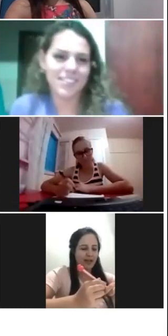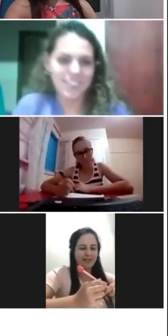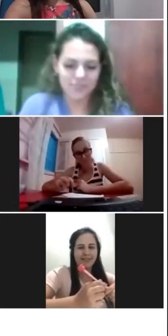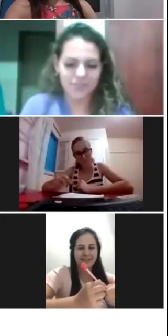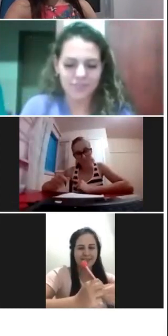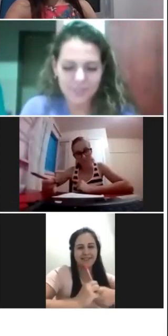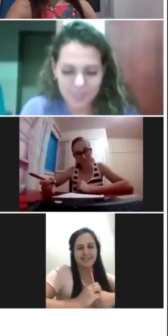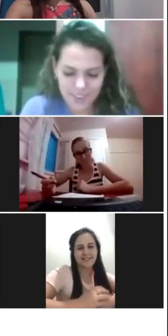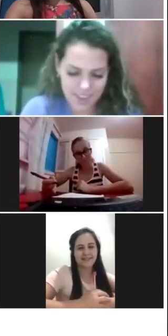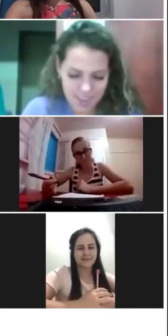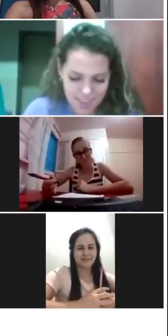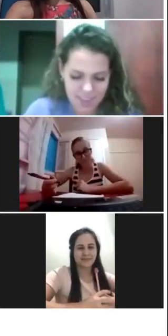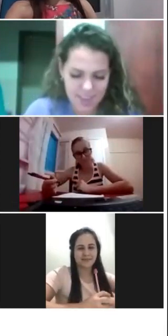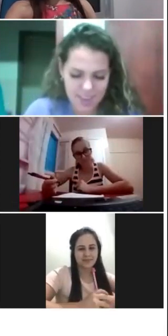Completinho.